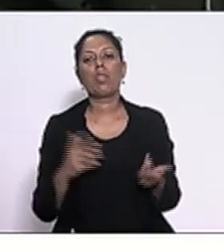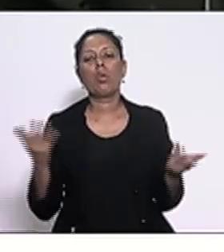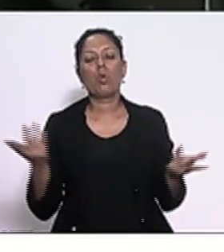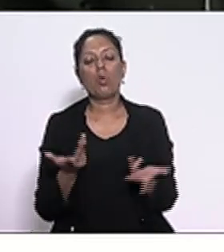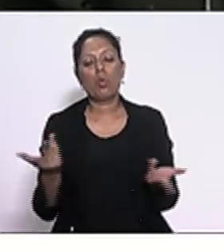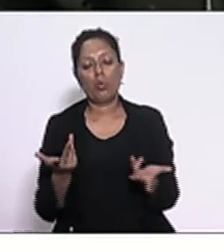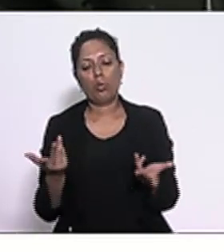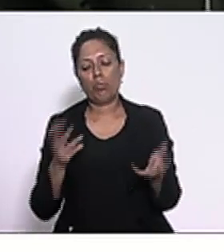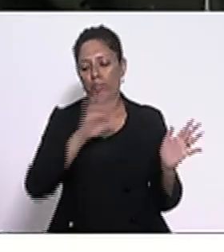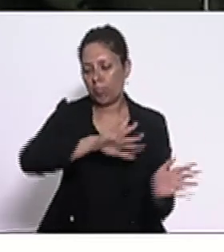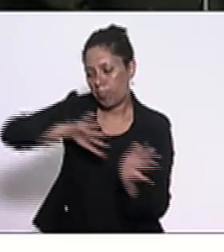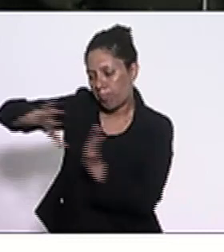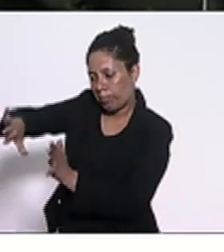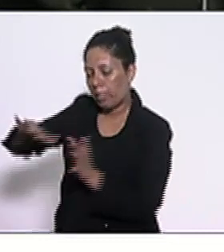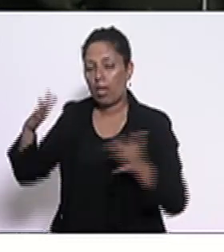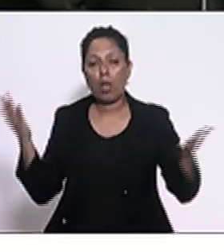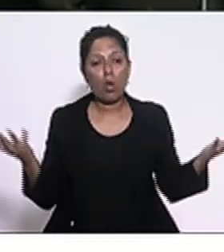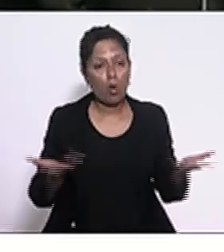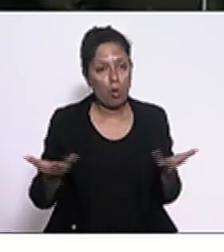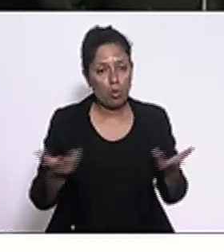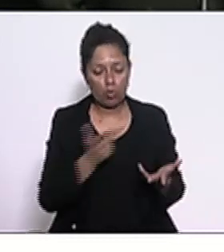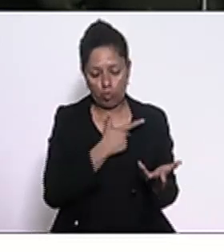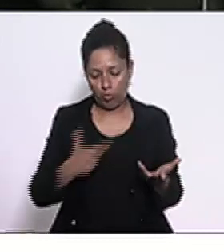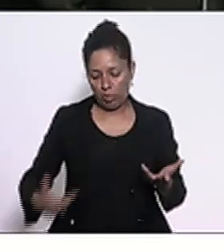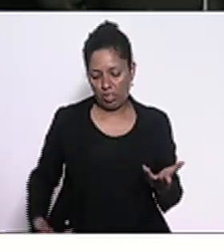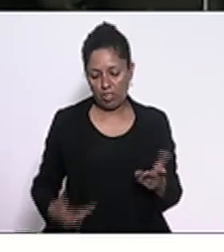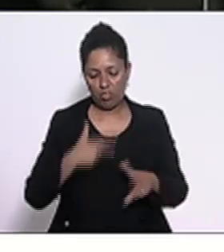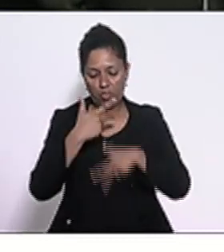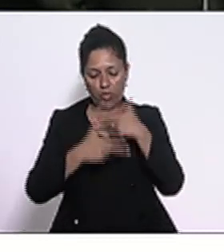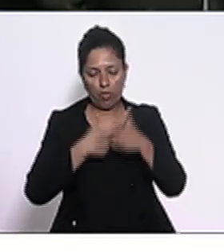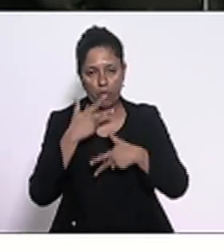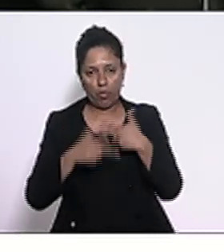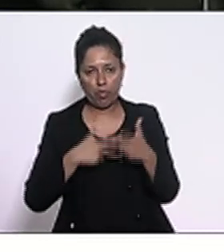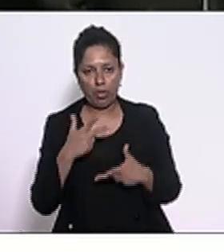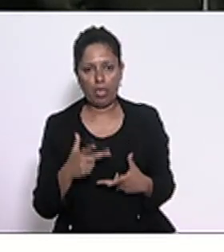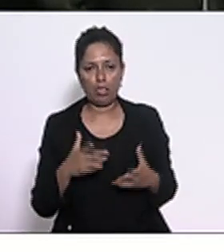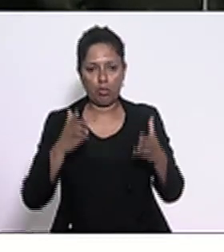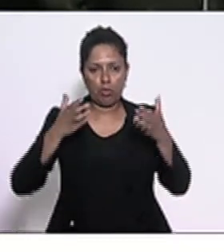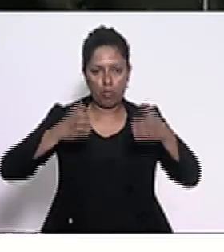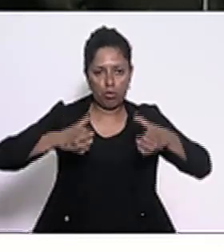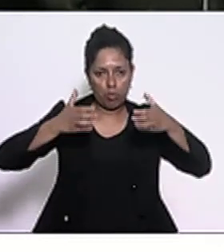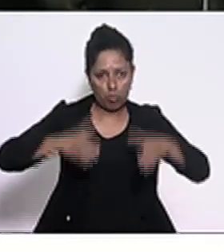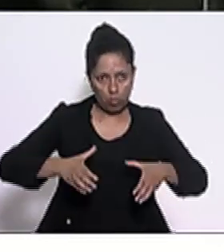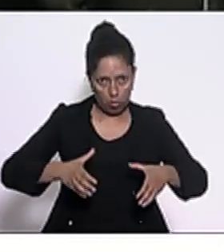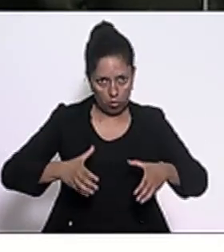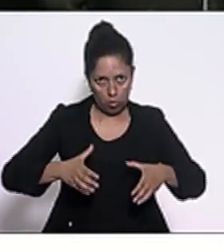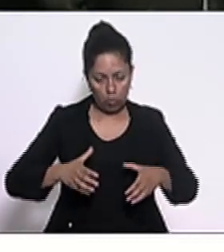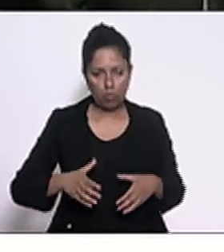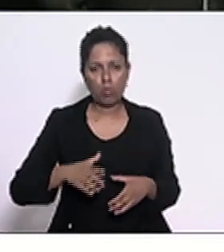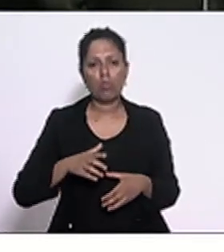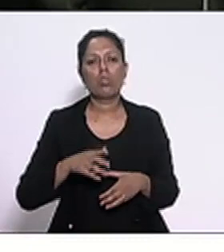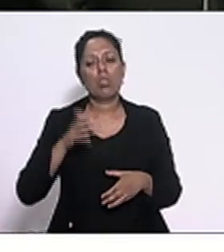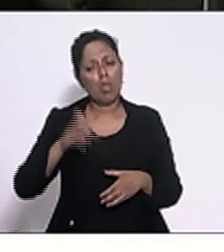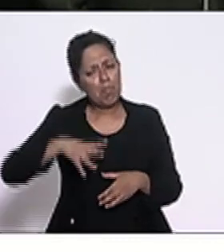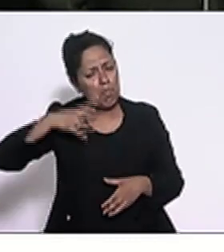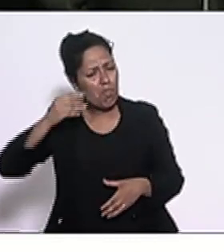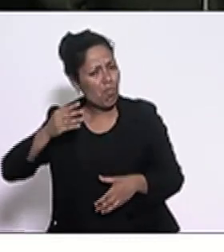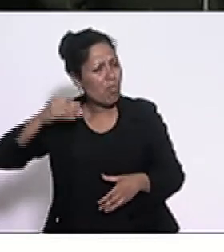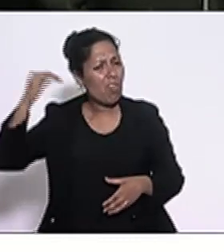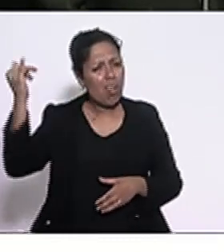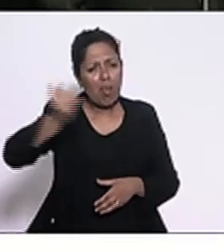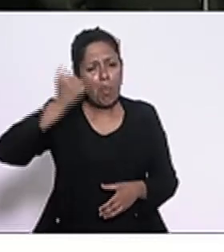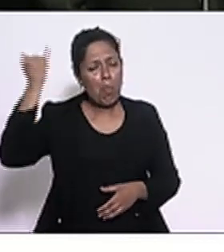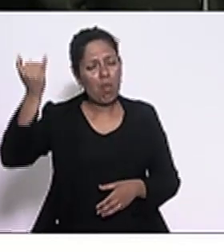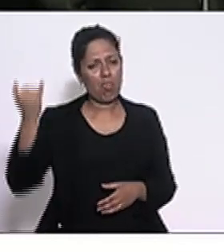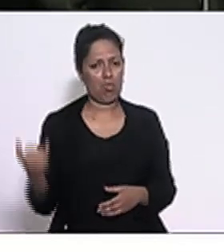fala na projeto de fazer o concurso, eu acho que essa é uma coisa muito importante